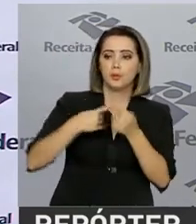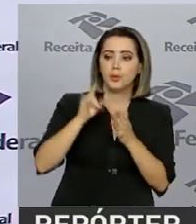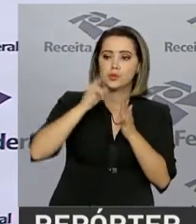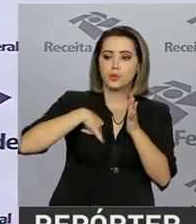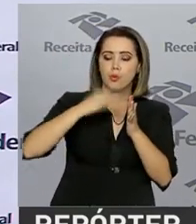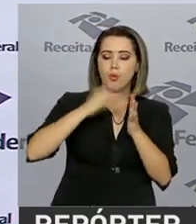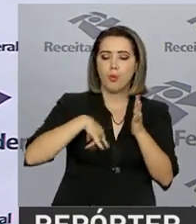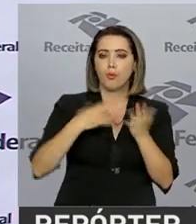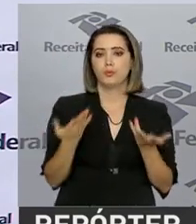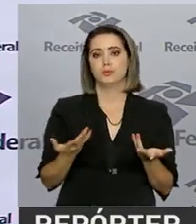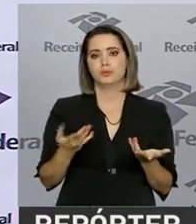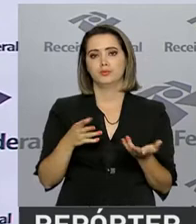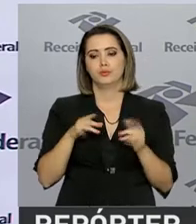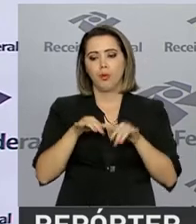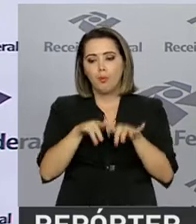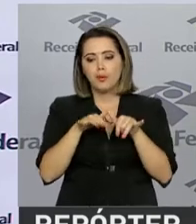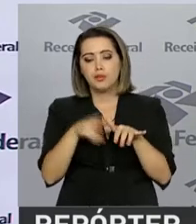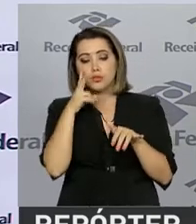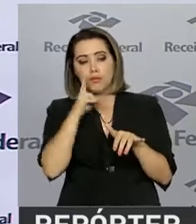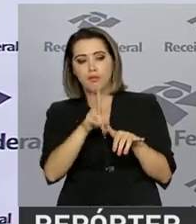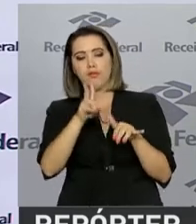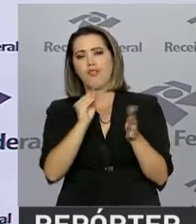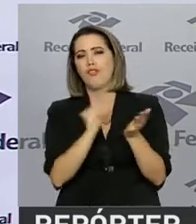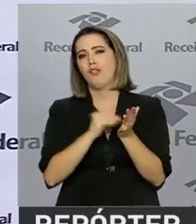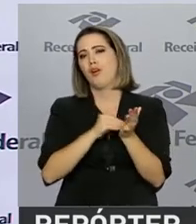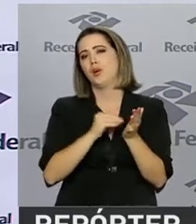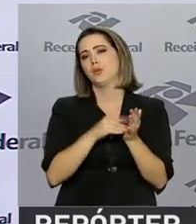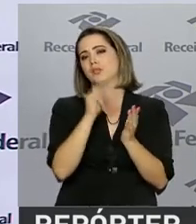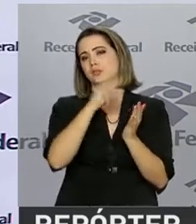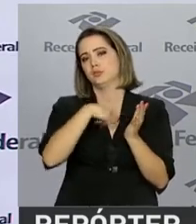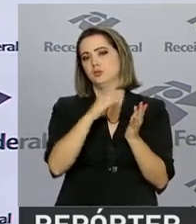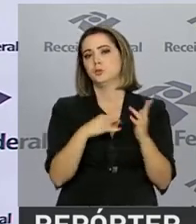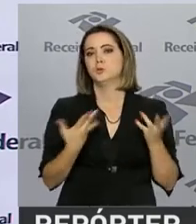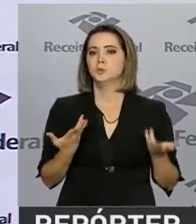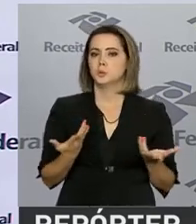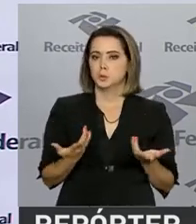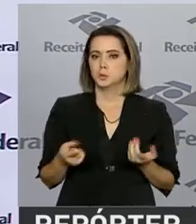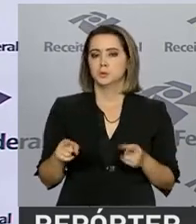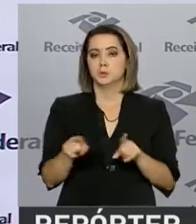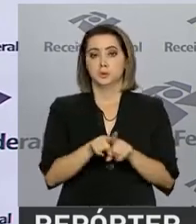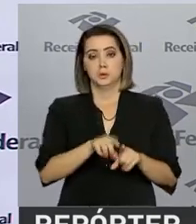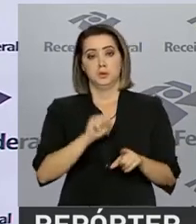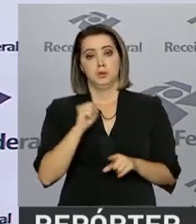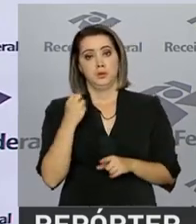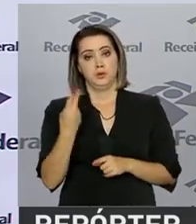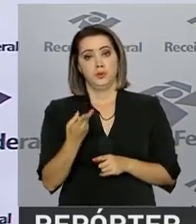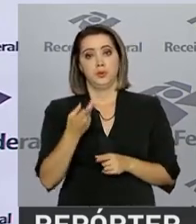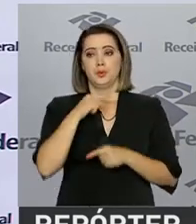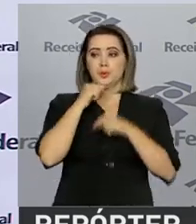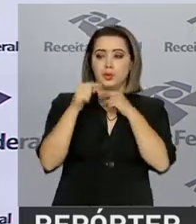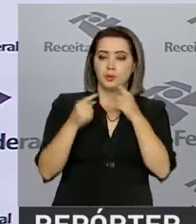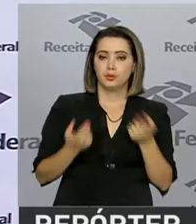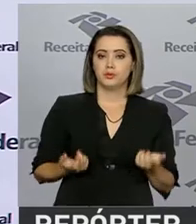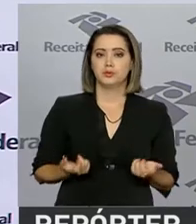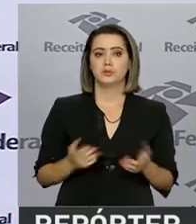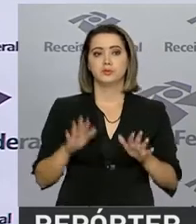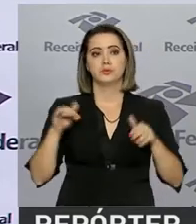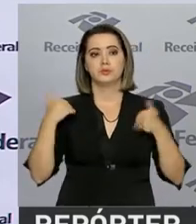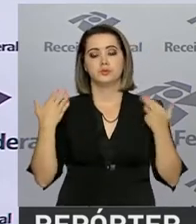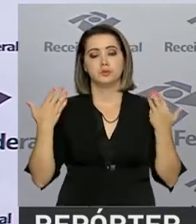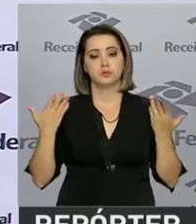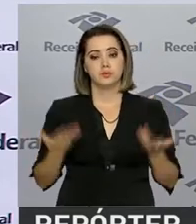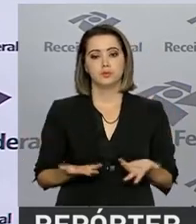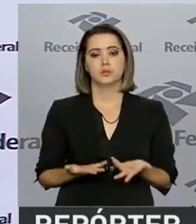começa a declarar para preencher declaração é que ele sente falta de algum documento ou que surgem as dúvidas portanto